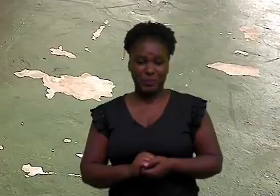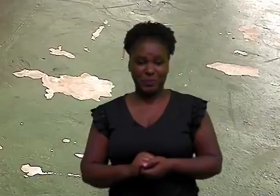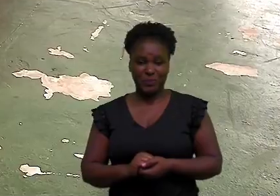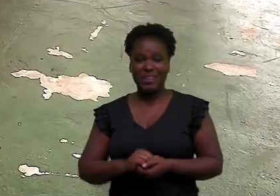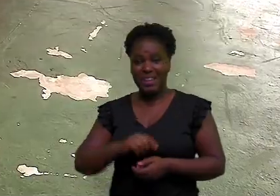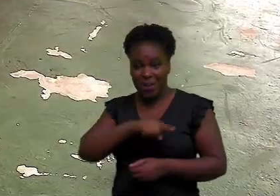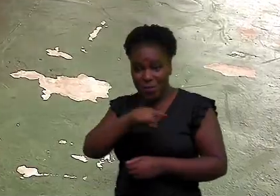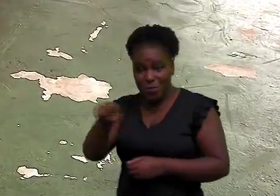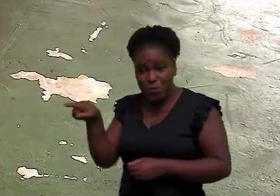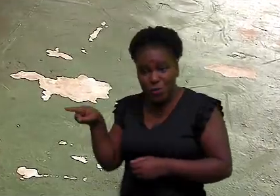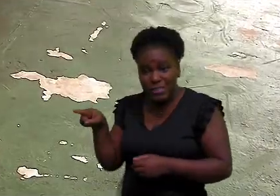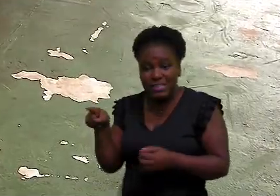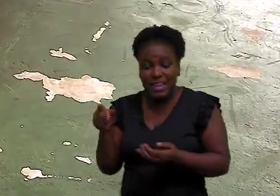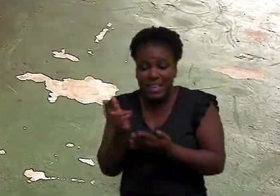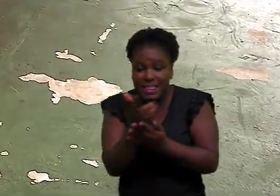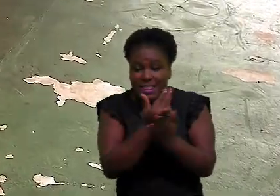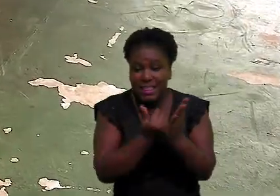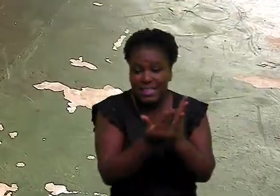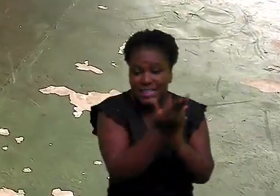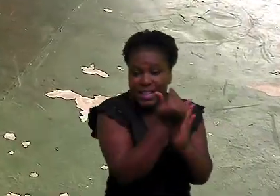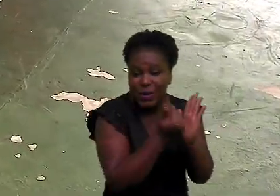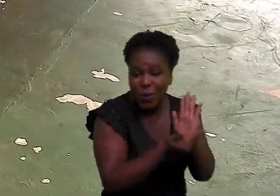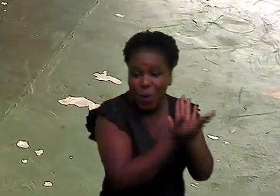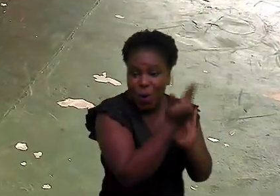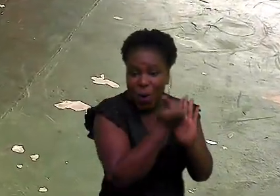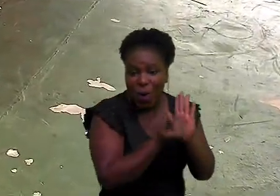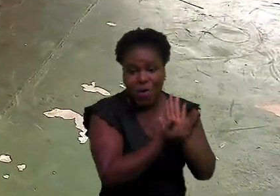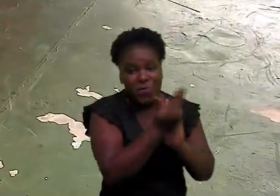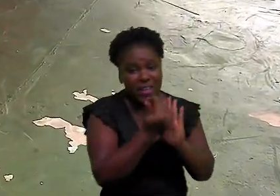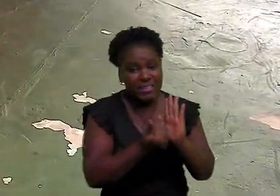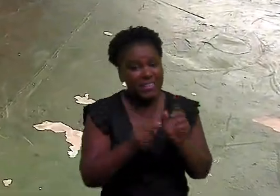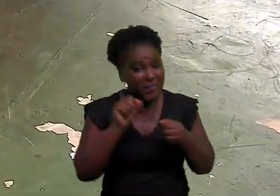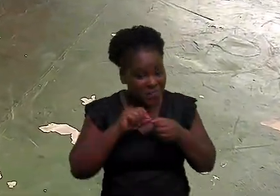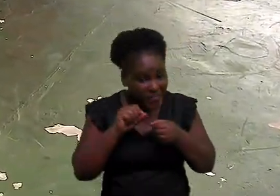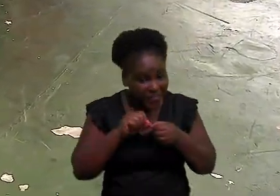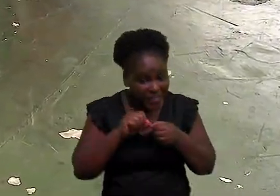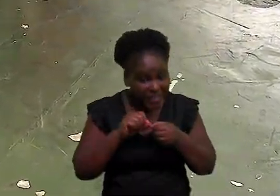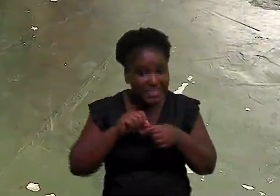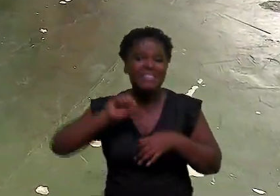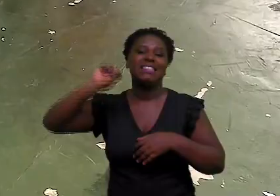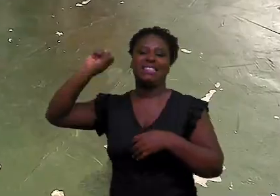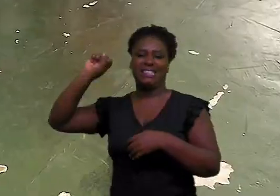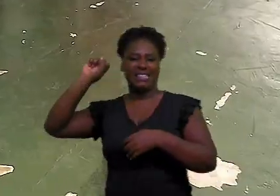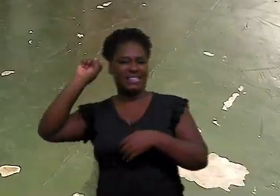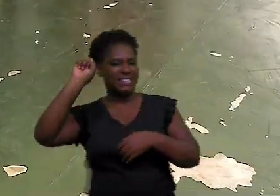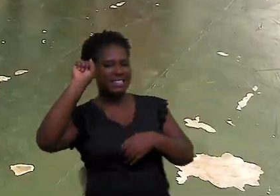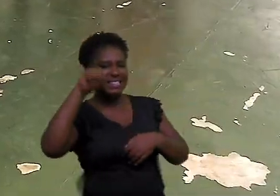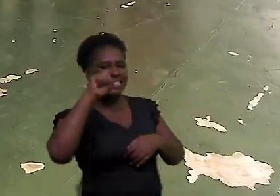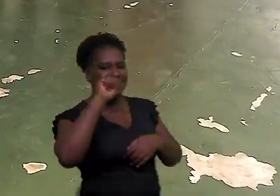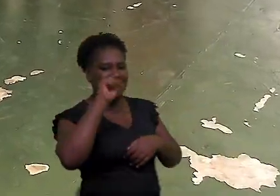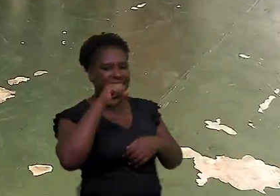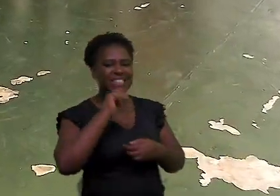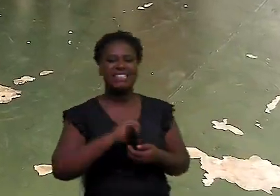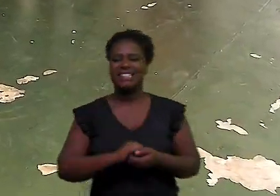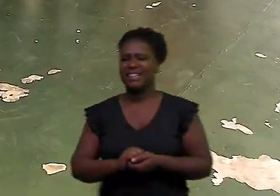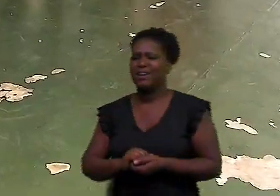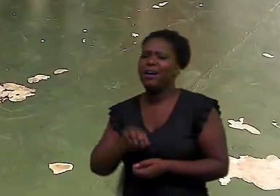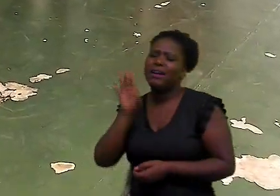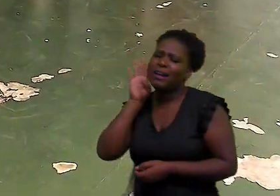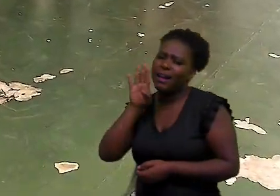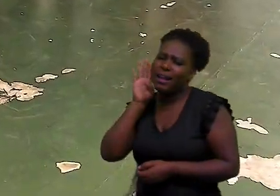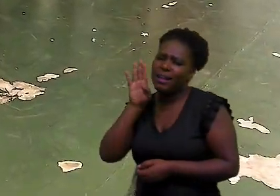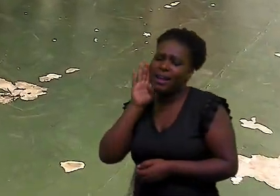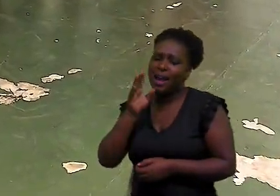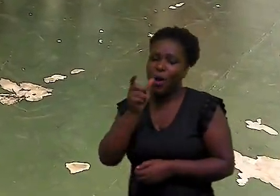Vocês que desenharam isso tudo aqui? Sim. Tudo pra mim? Sim. Aí eu vou levar e vou mostrar meus